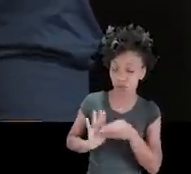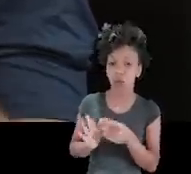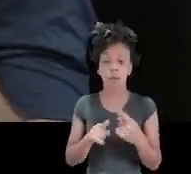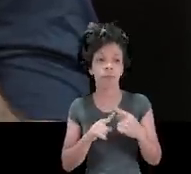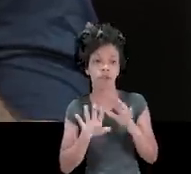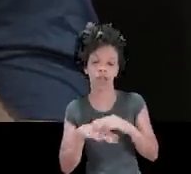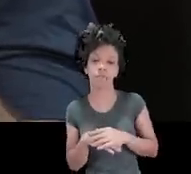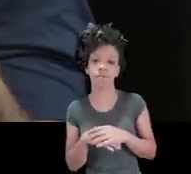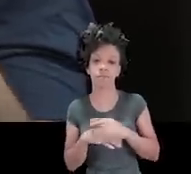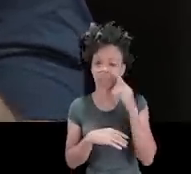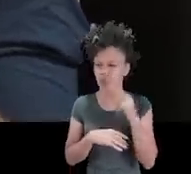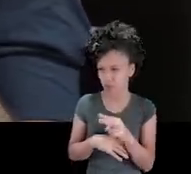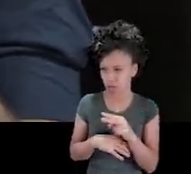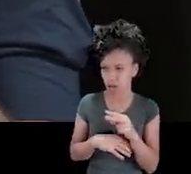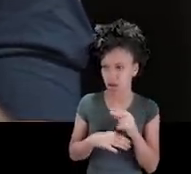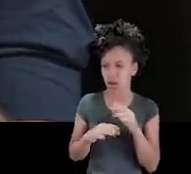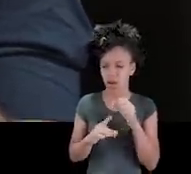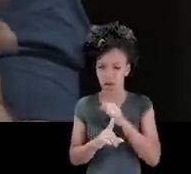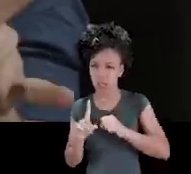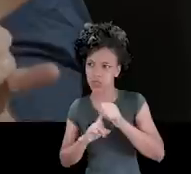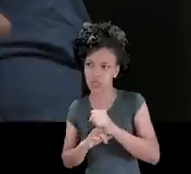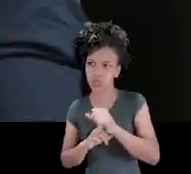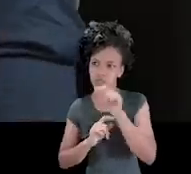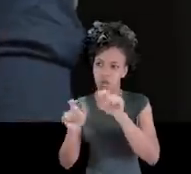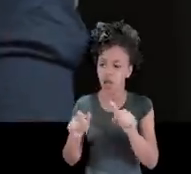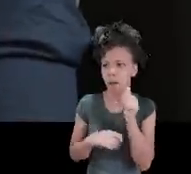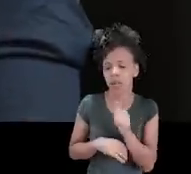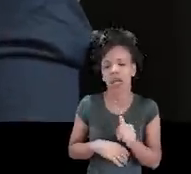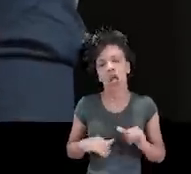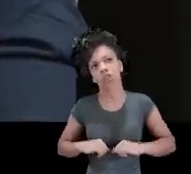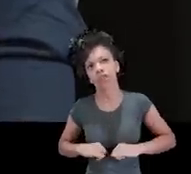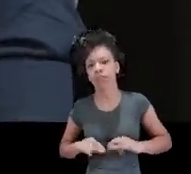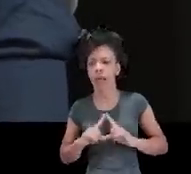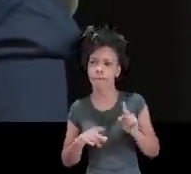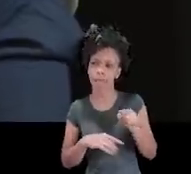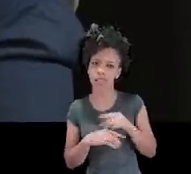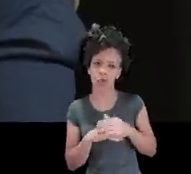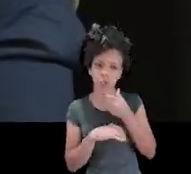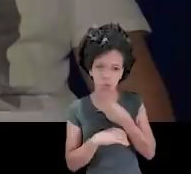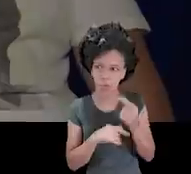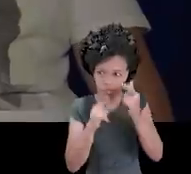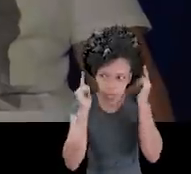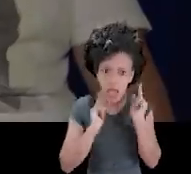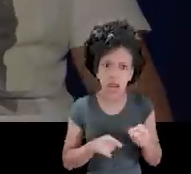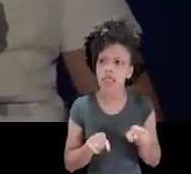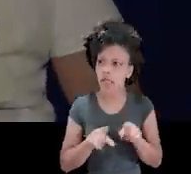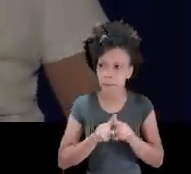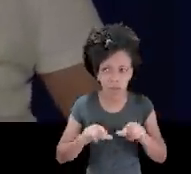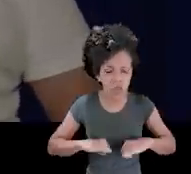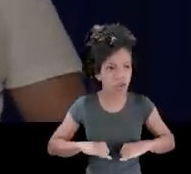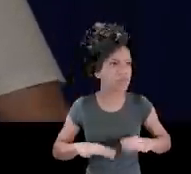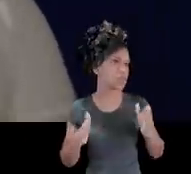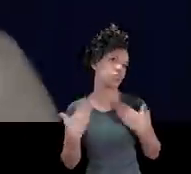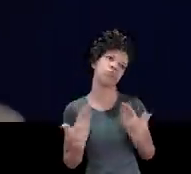assim, que a gente vive nessa coisa da civilização que eu falei da mulher, ai, a mulher é sofrida, mas assim, o cara que tá ficando careca, esse meu, cara, ele sofre muito. Cara, é